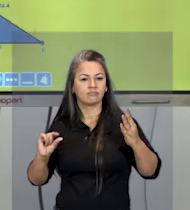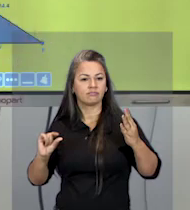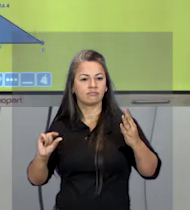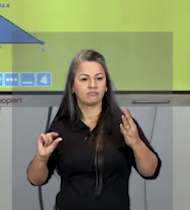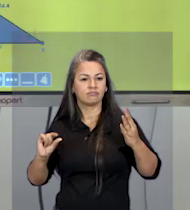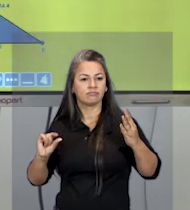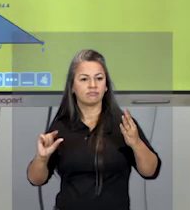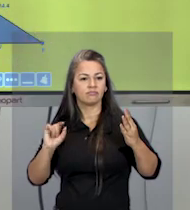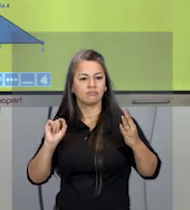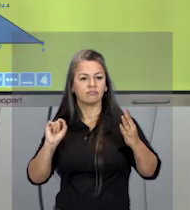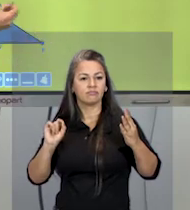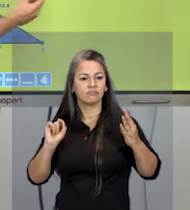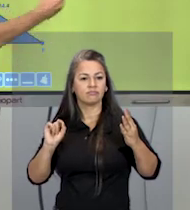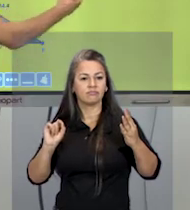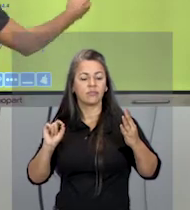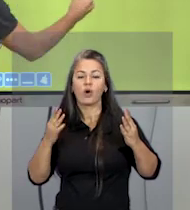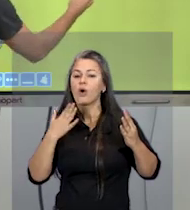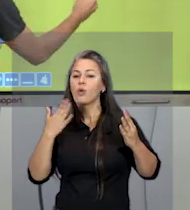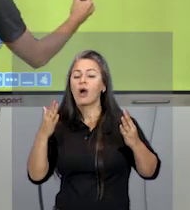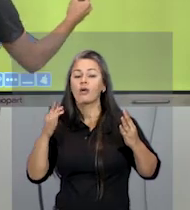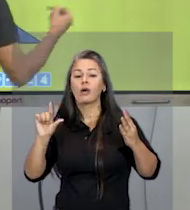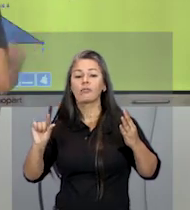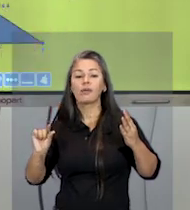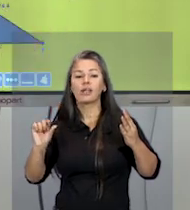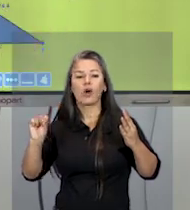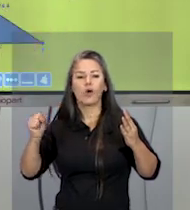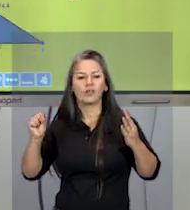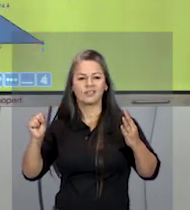Está para quem? Para o menor desse, 8.